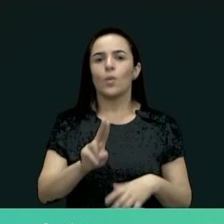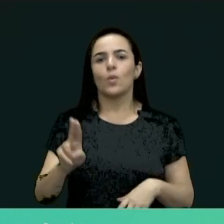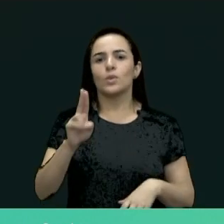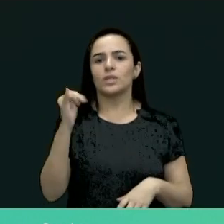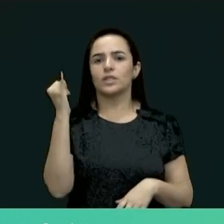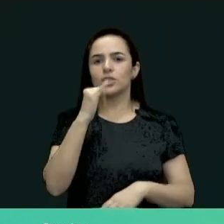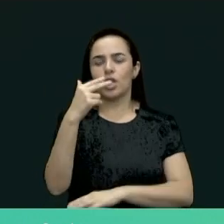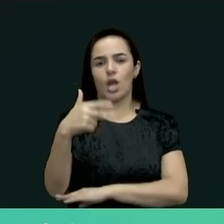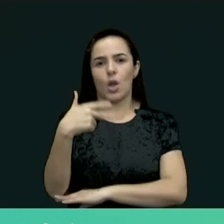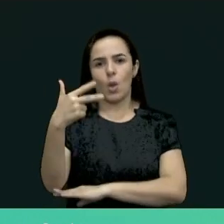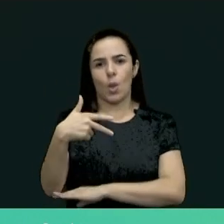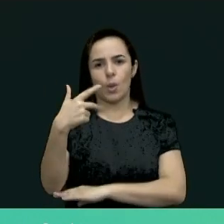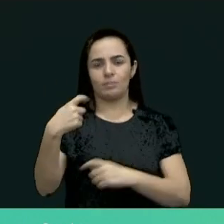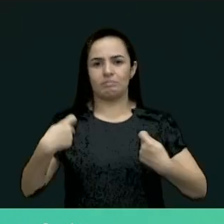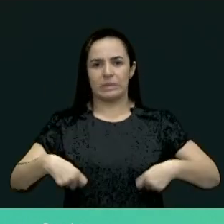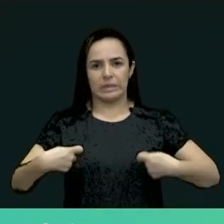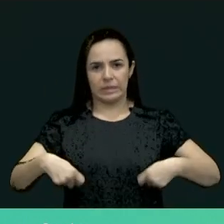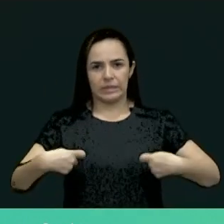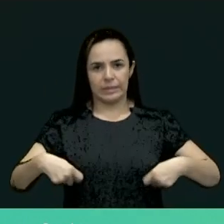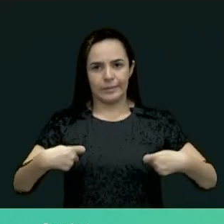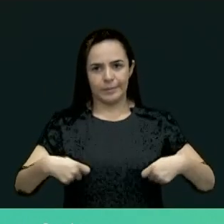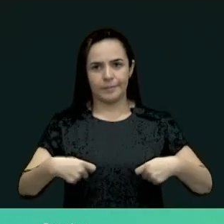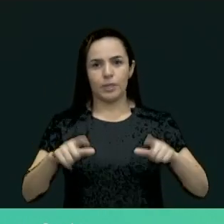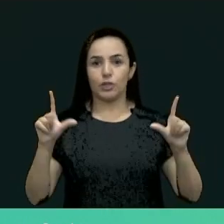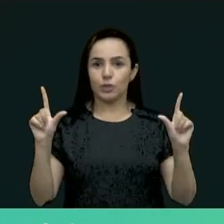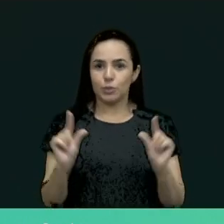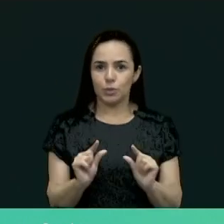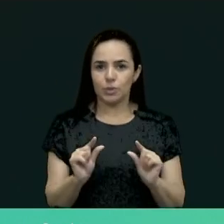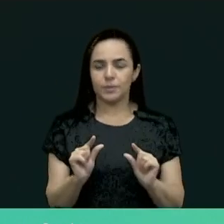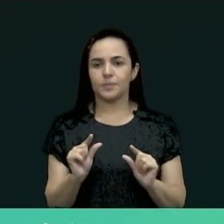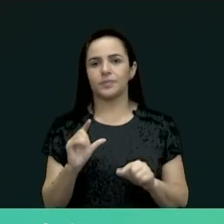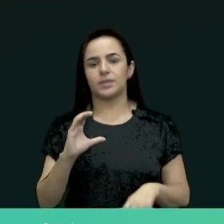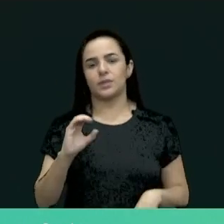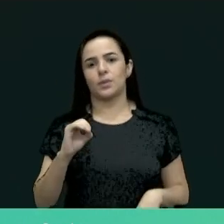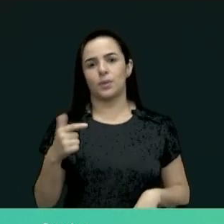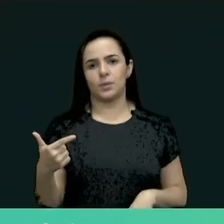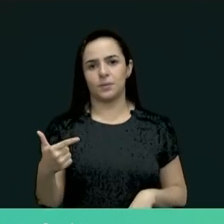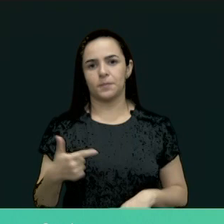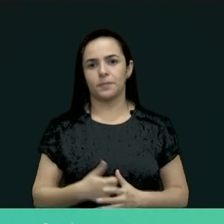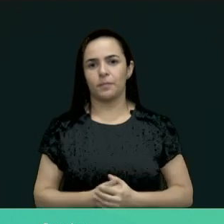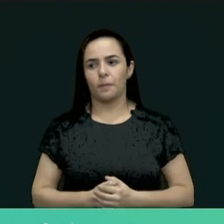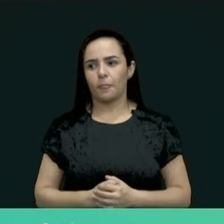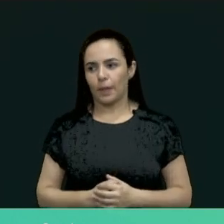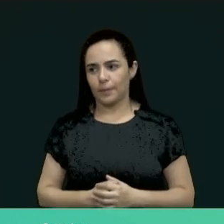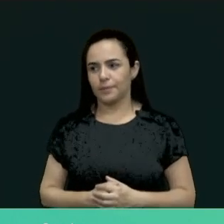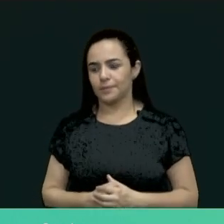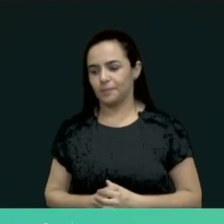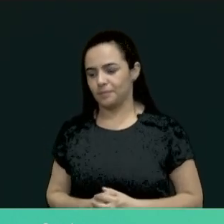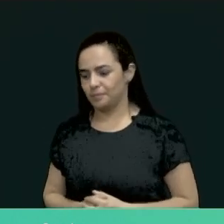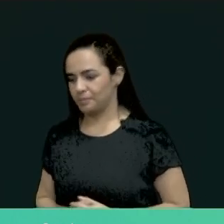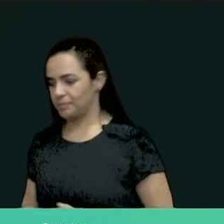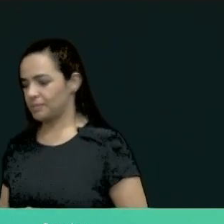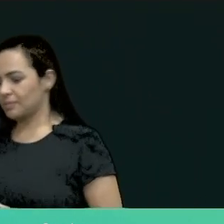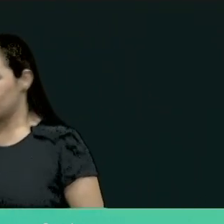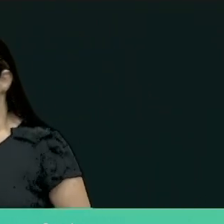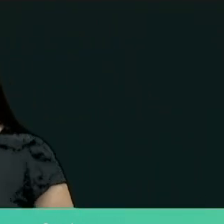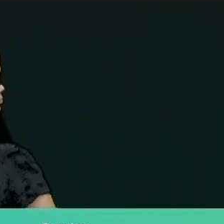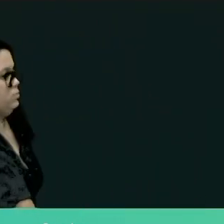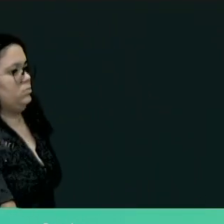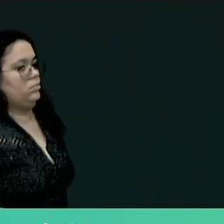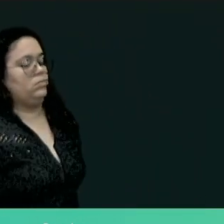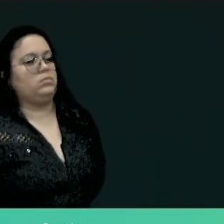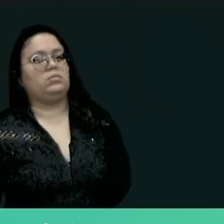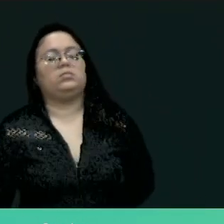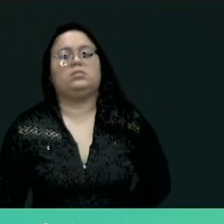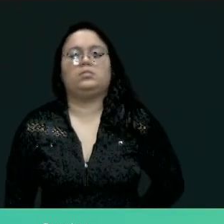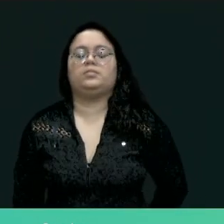zero. Isso mostra que o nosso futuro em termos de investimentos em energias